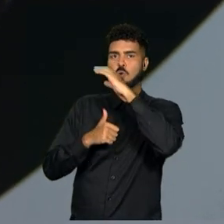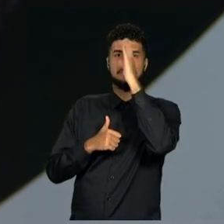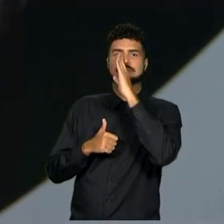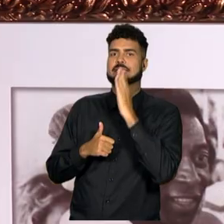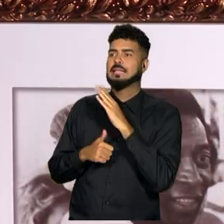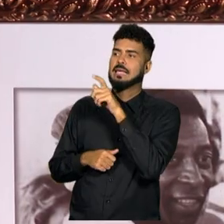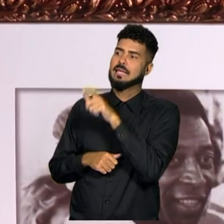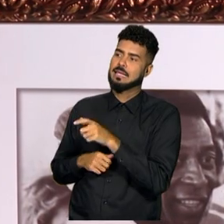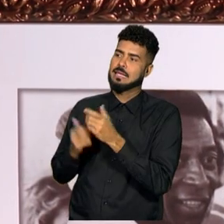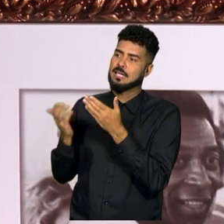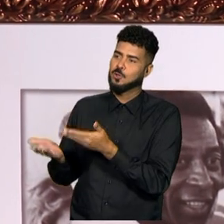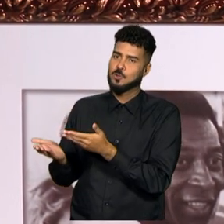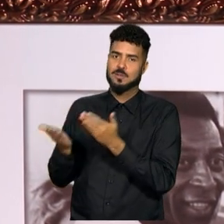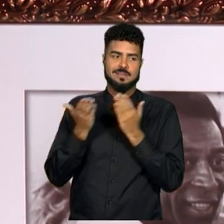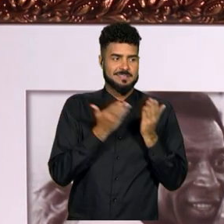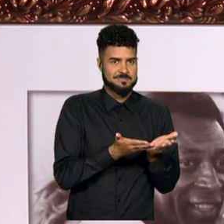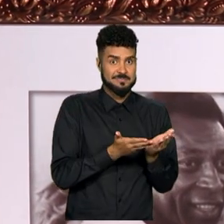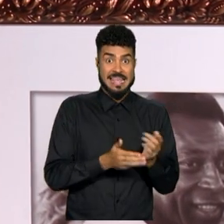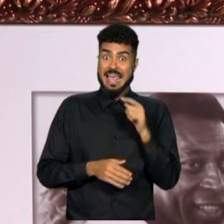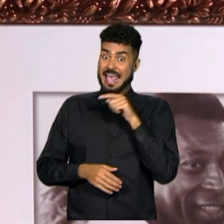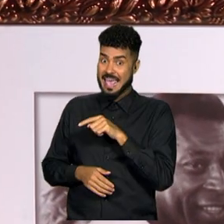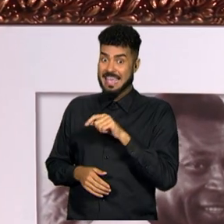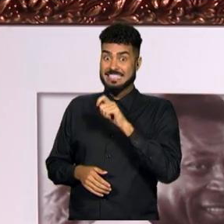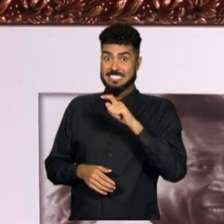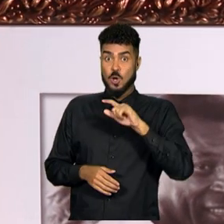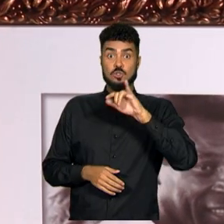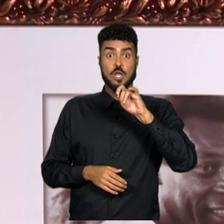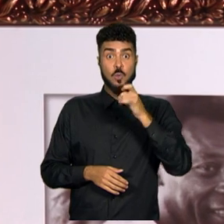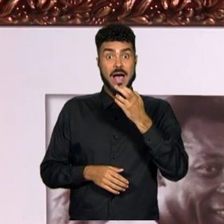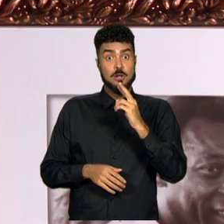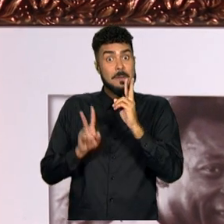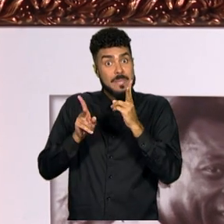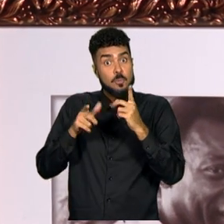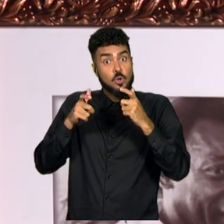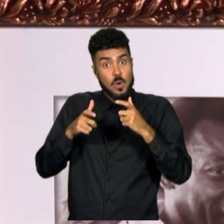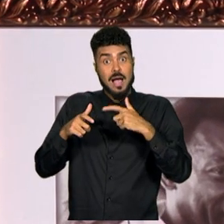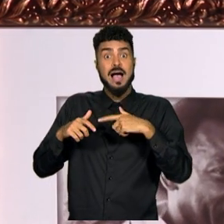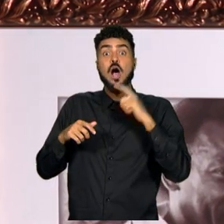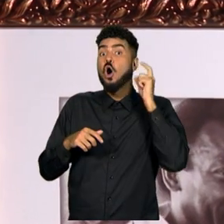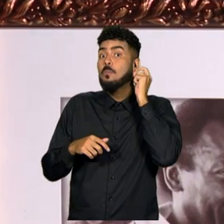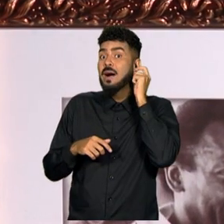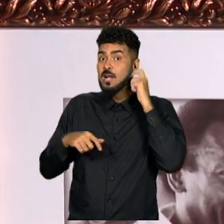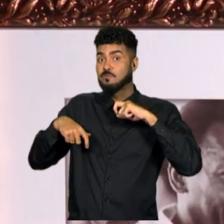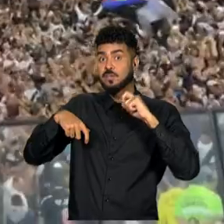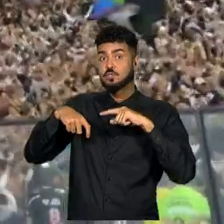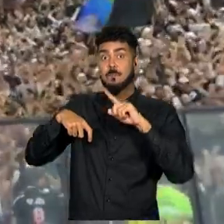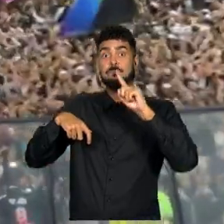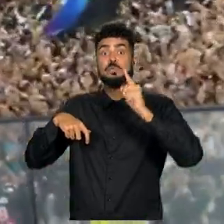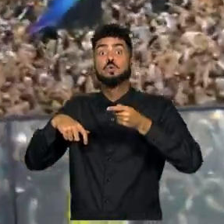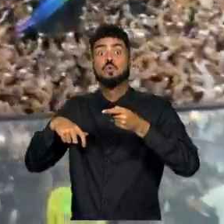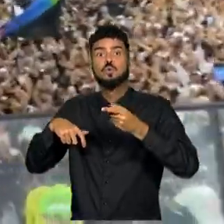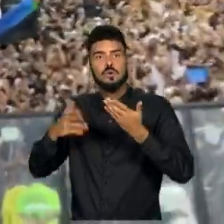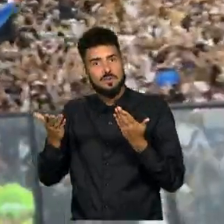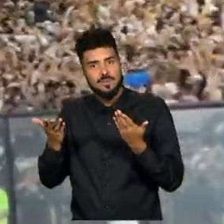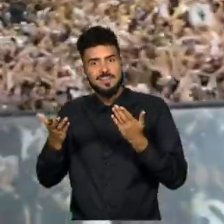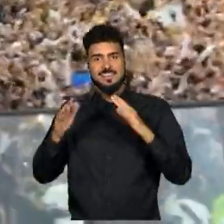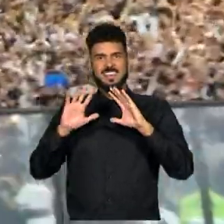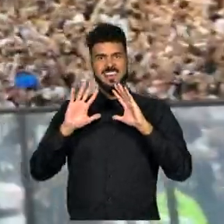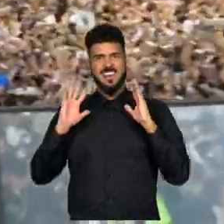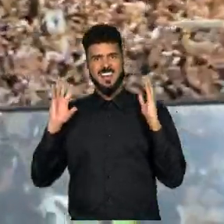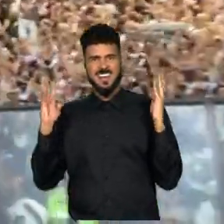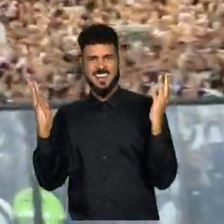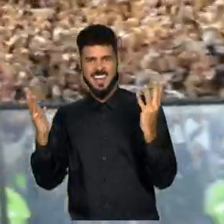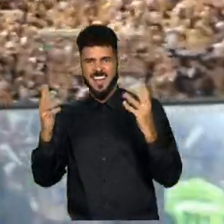brasileiro. Foi em São Januário que o milésimo gol do baixinho foi marcado. Ao redor dele, fazendo